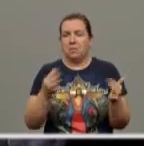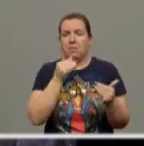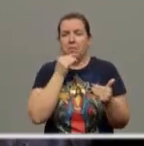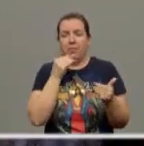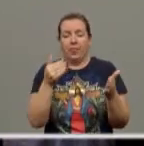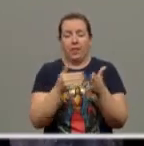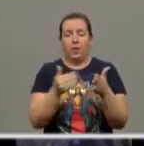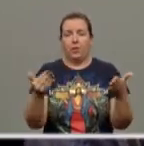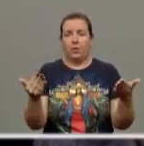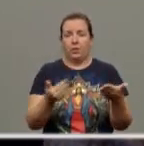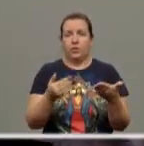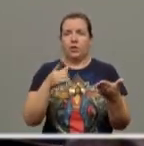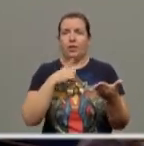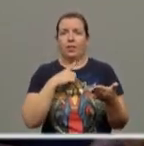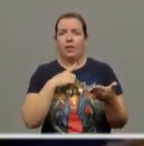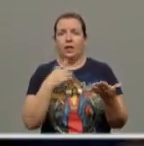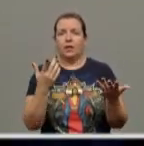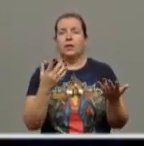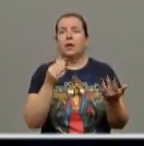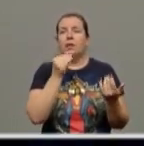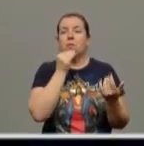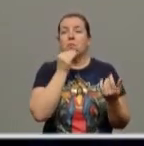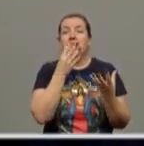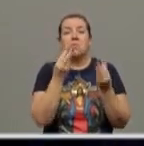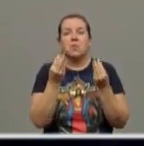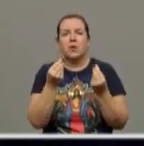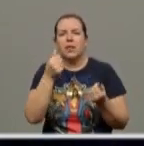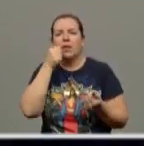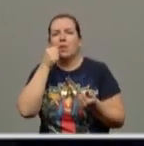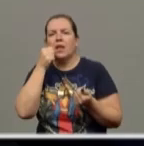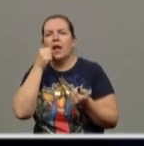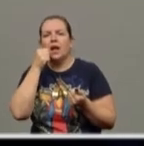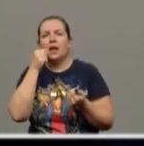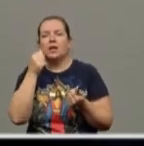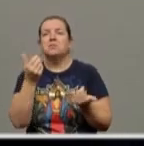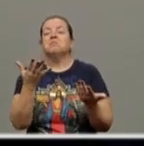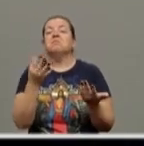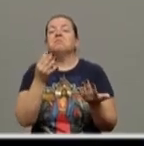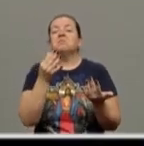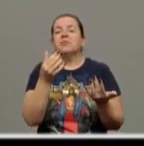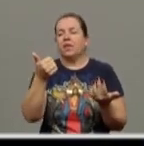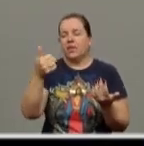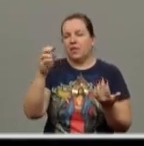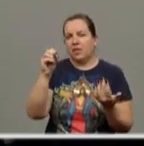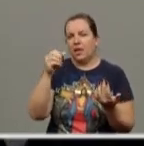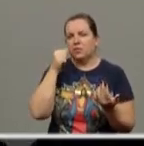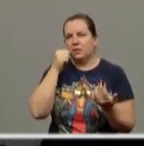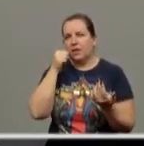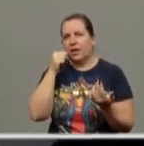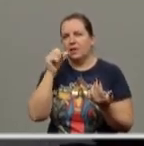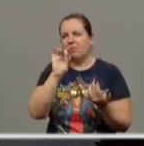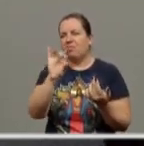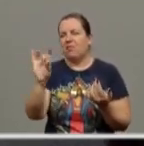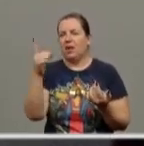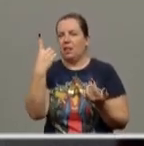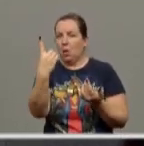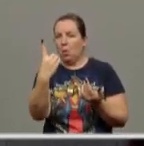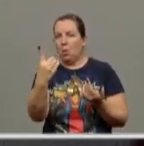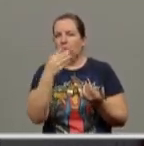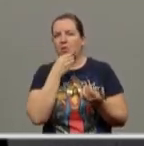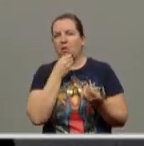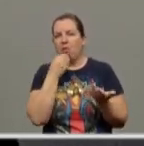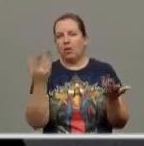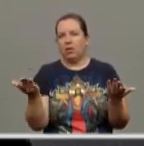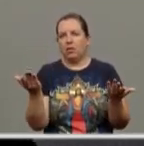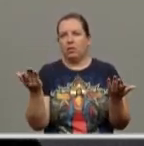no Brasil mais de 10 mulheres para cada homem. Então, tem mulher que apareceu qualquer um lá: ah, não, esse serve, não quer